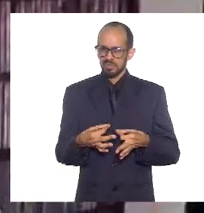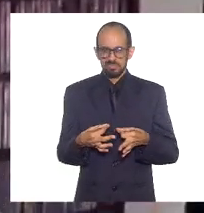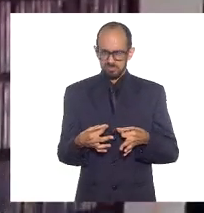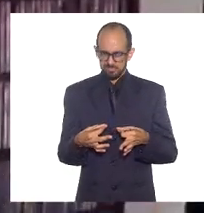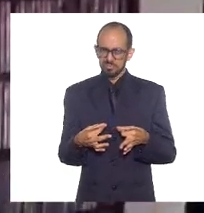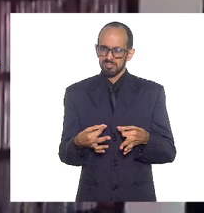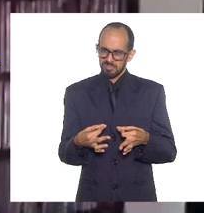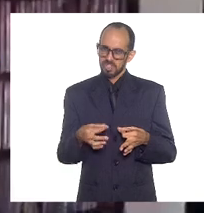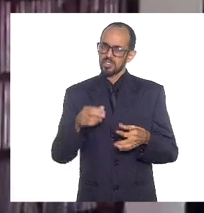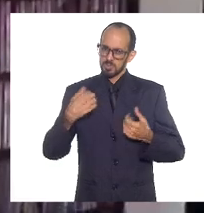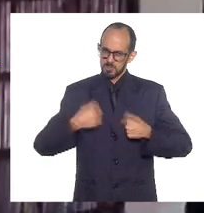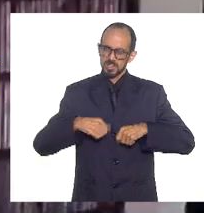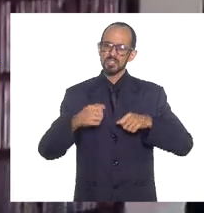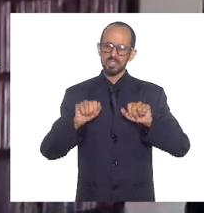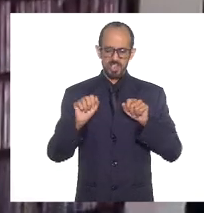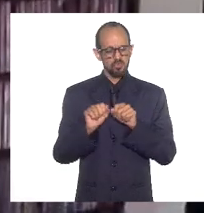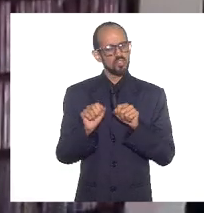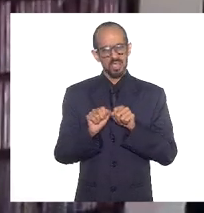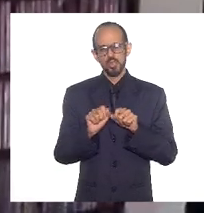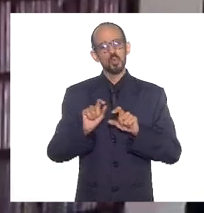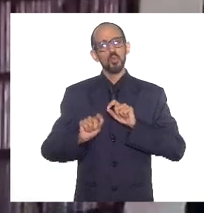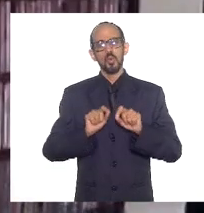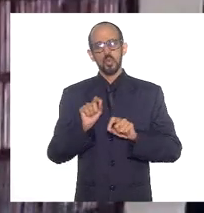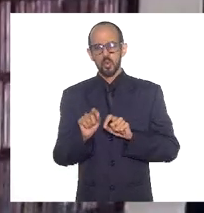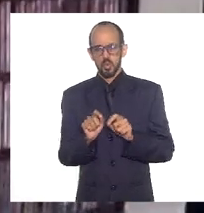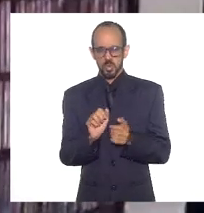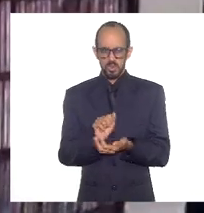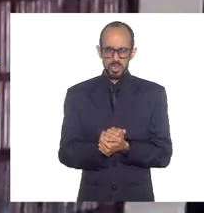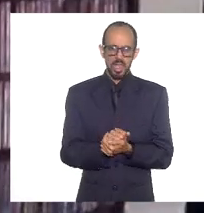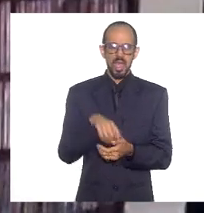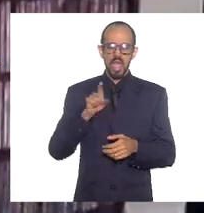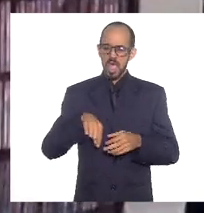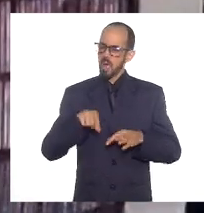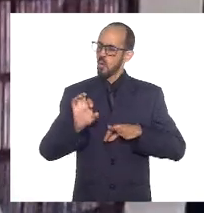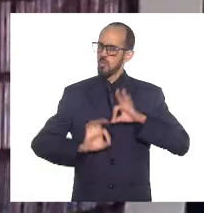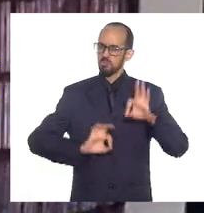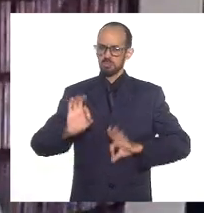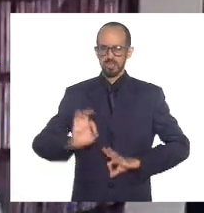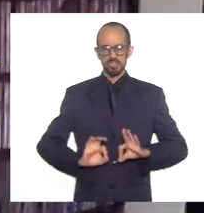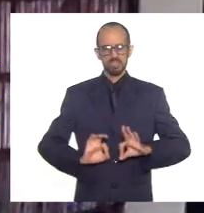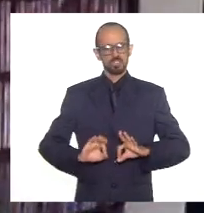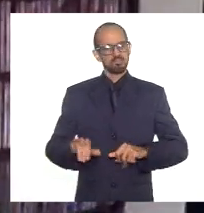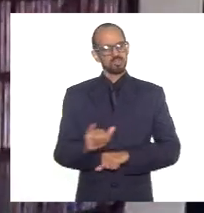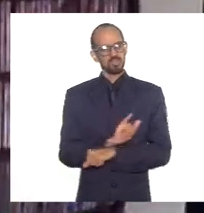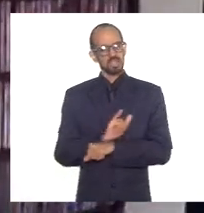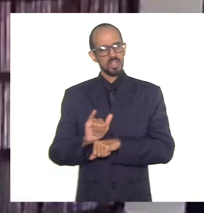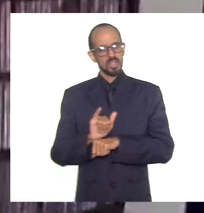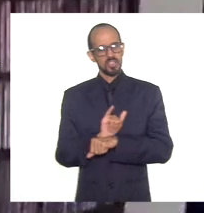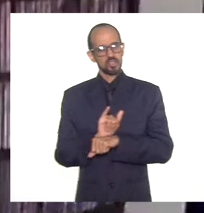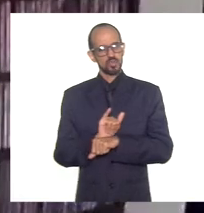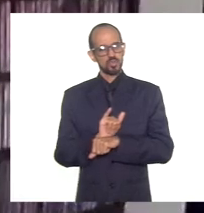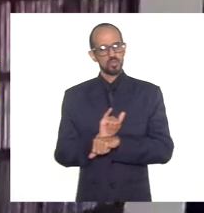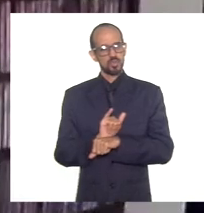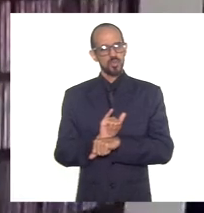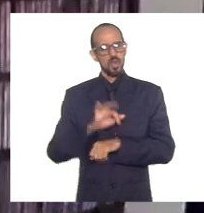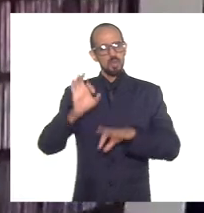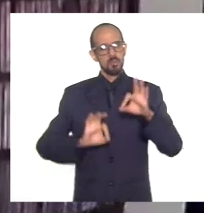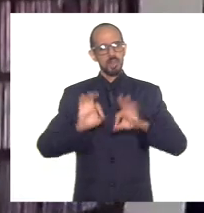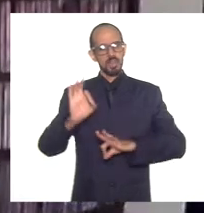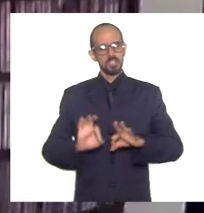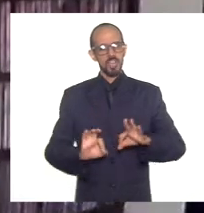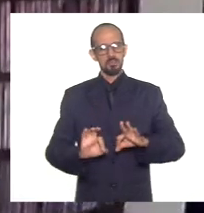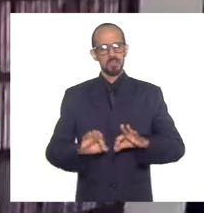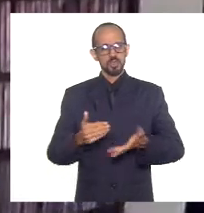da feitura de um planejamento estratégico. O planejamento estratégico